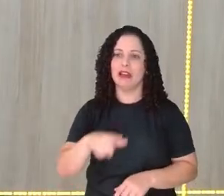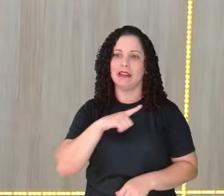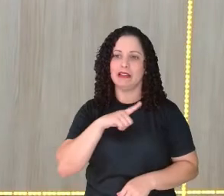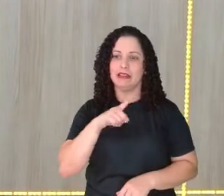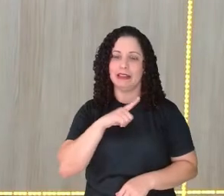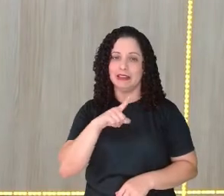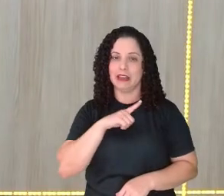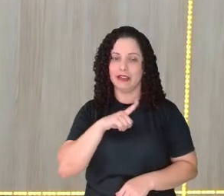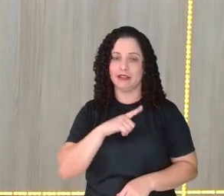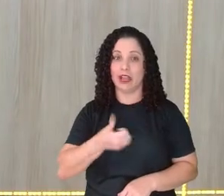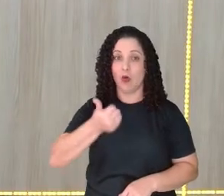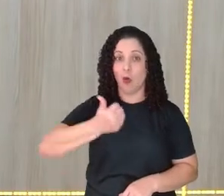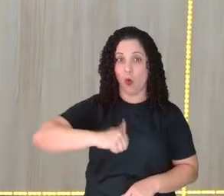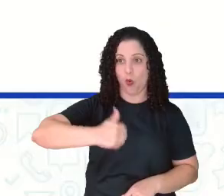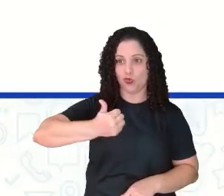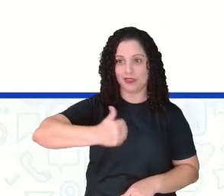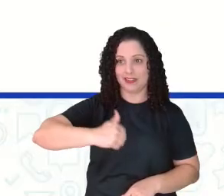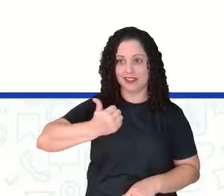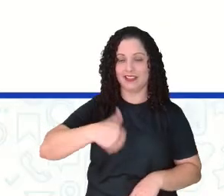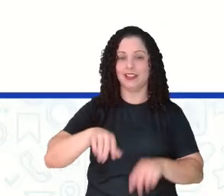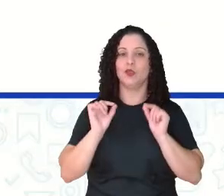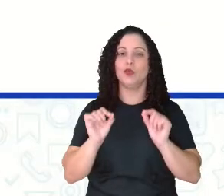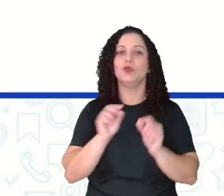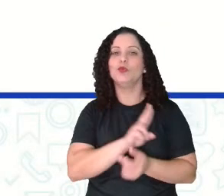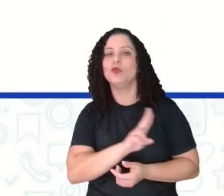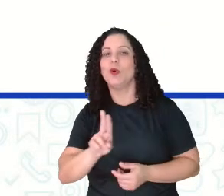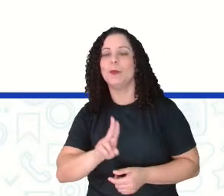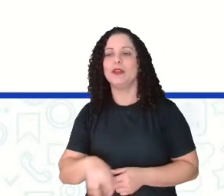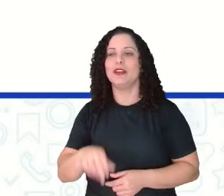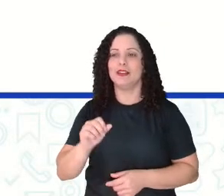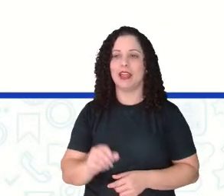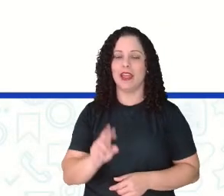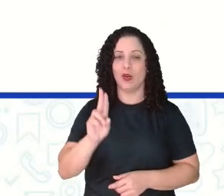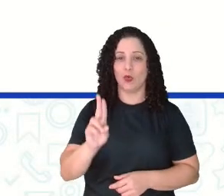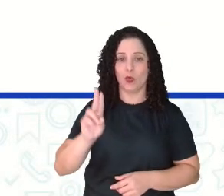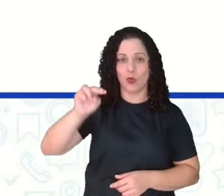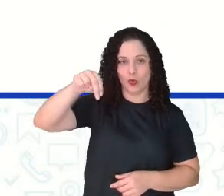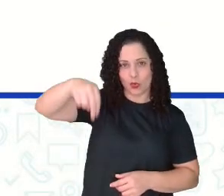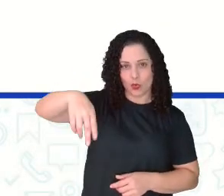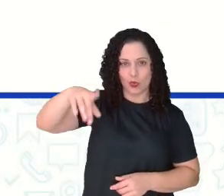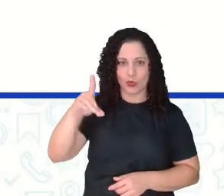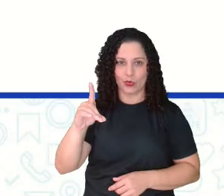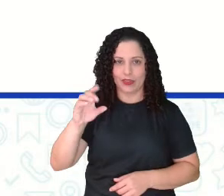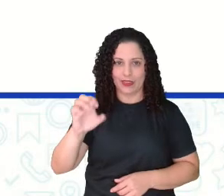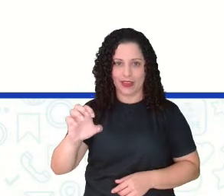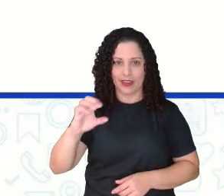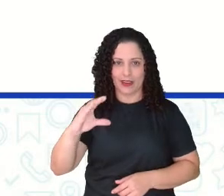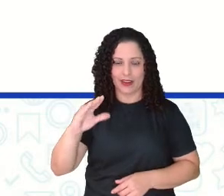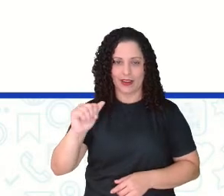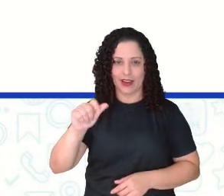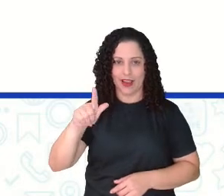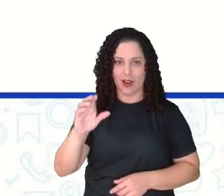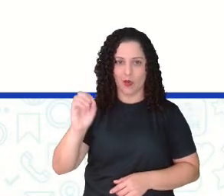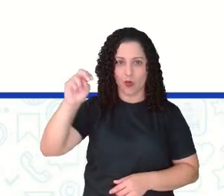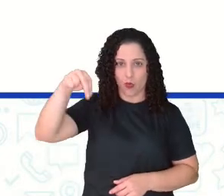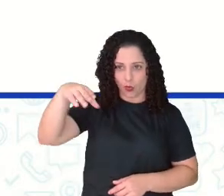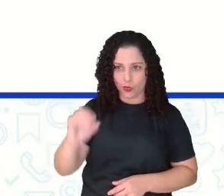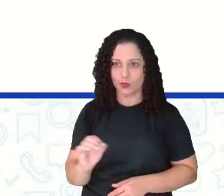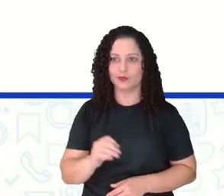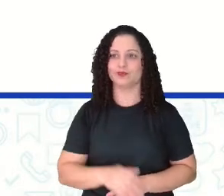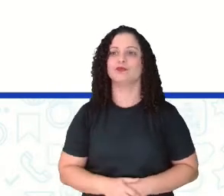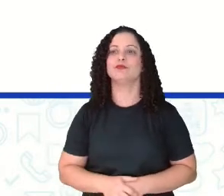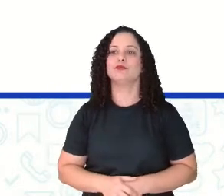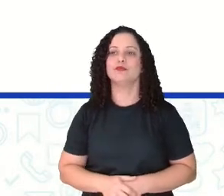polígono com 11 lados, que recebe o nome de um decágono, esse 1 é do 1 mesmo, tá?